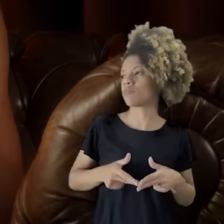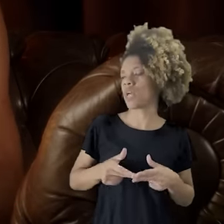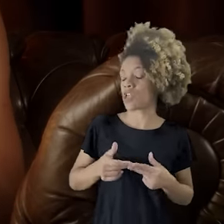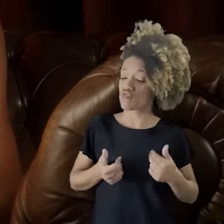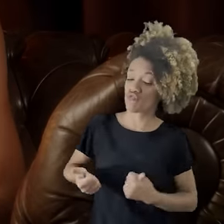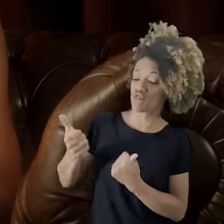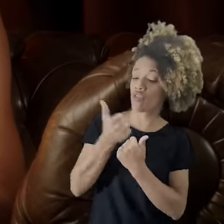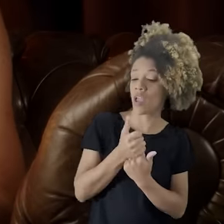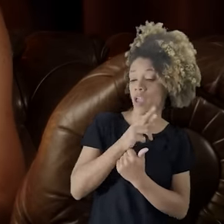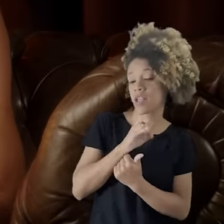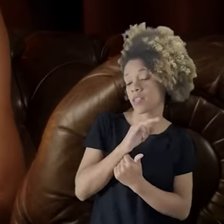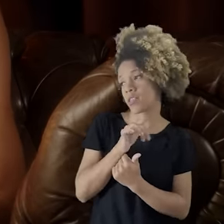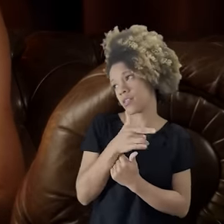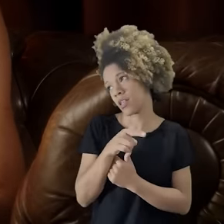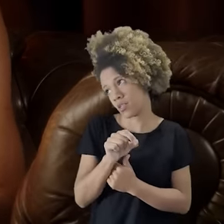resignação